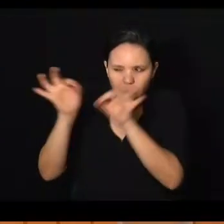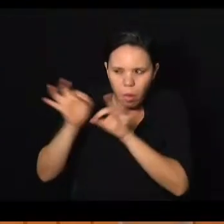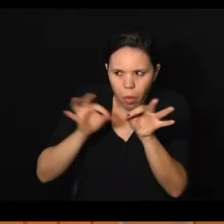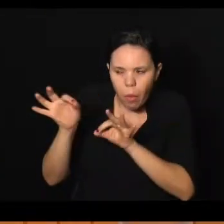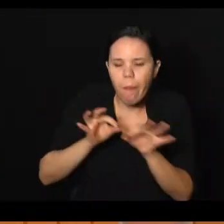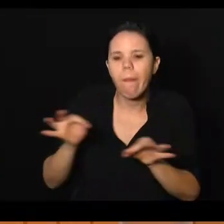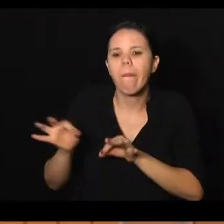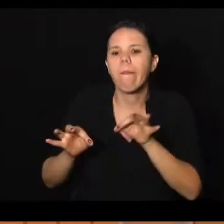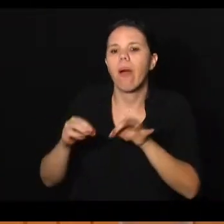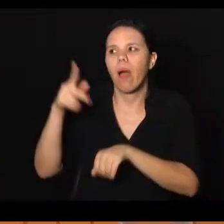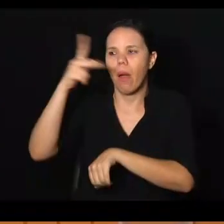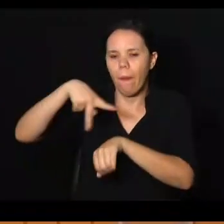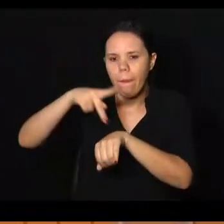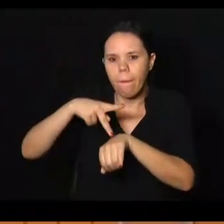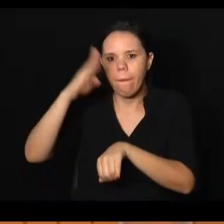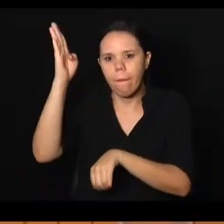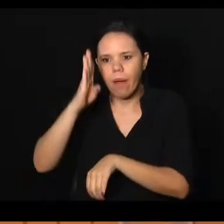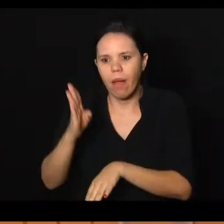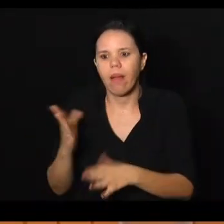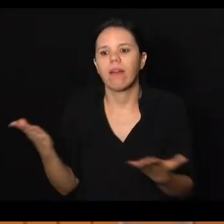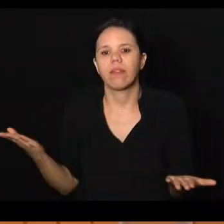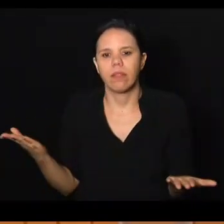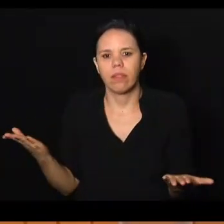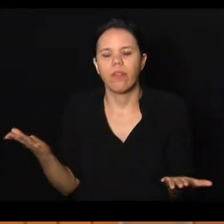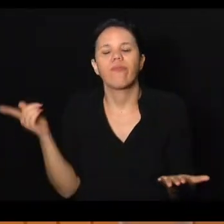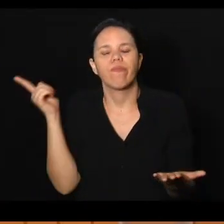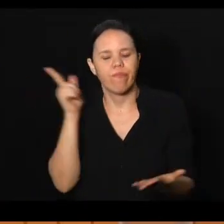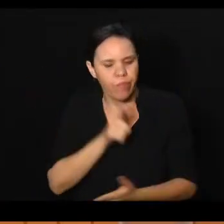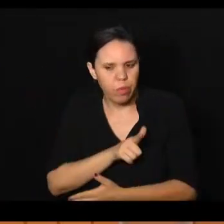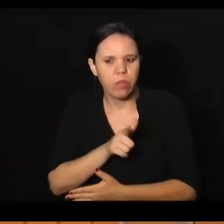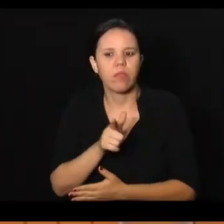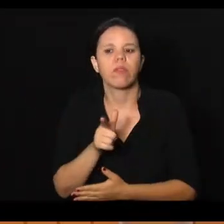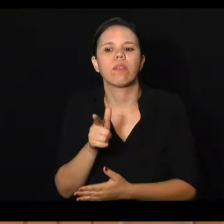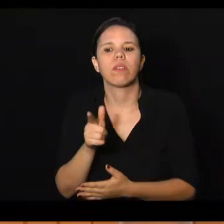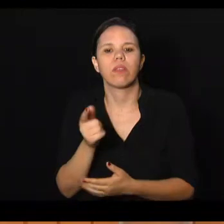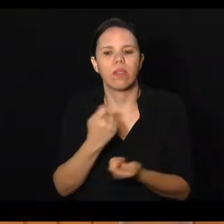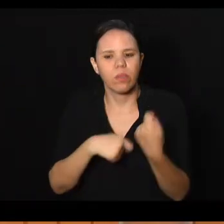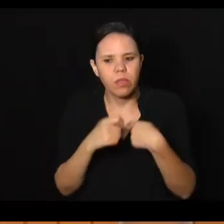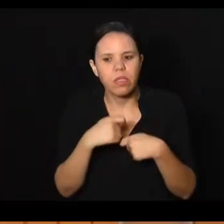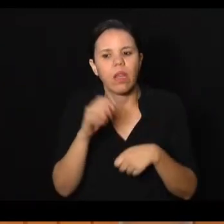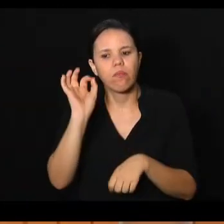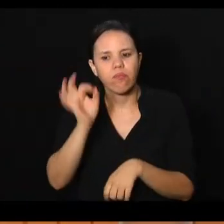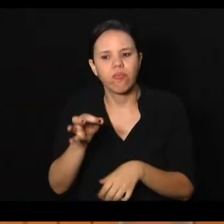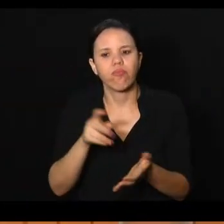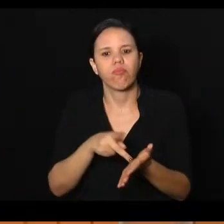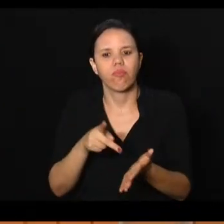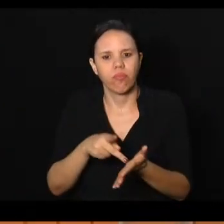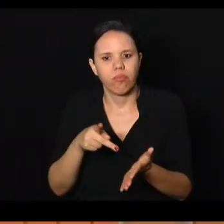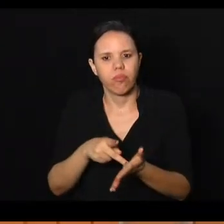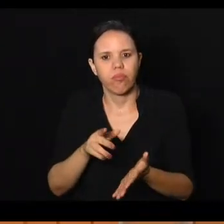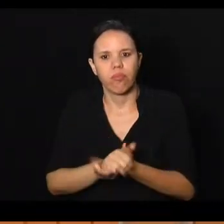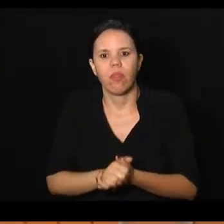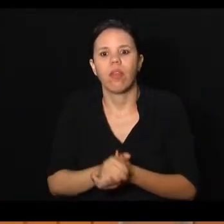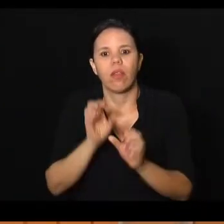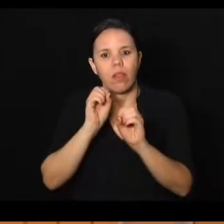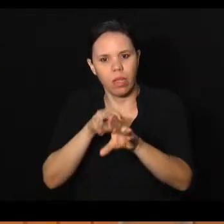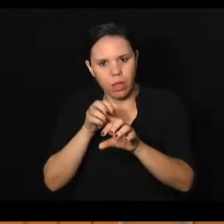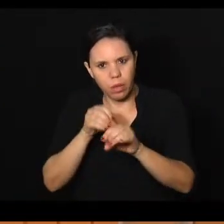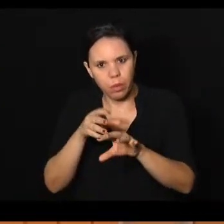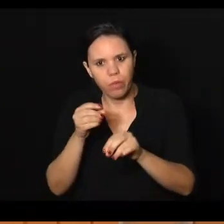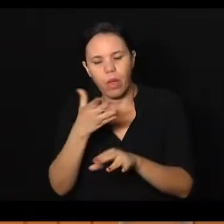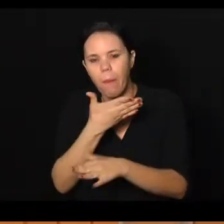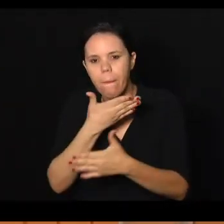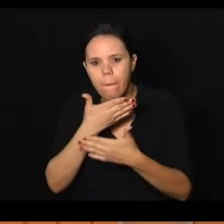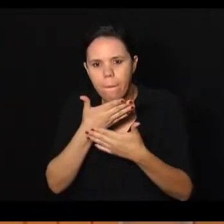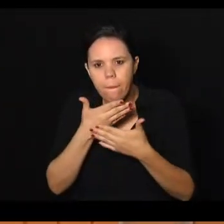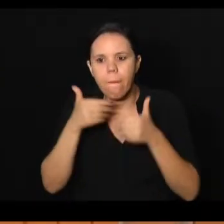dá muito trabalho, mas vamos conseguir, com toda certeza. A educação vai